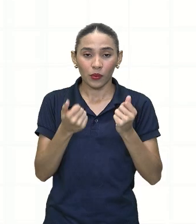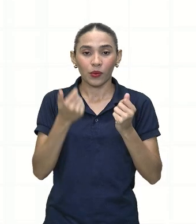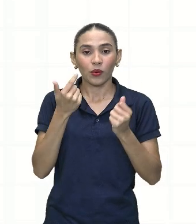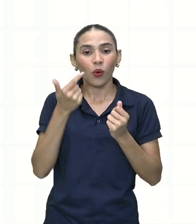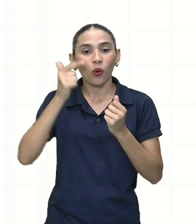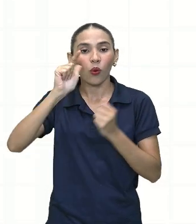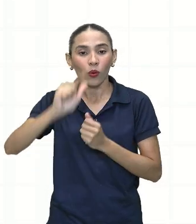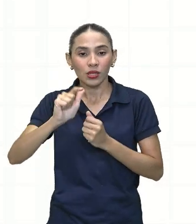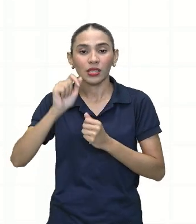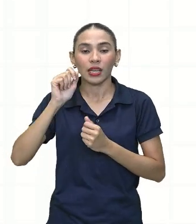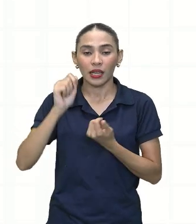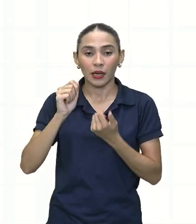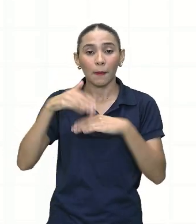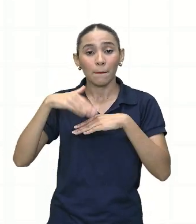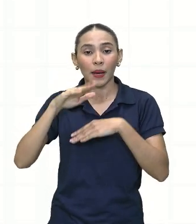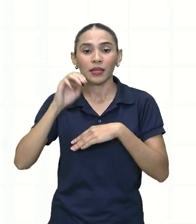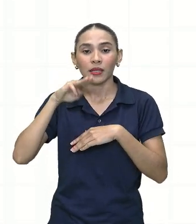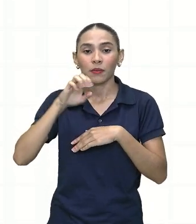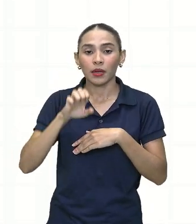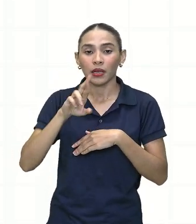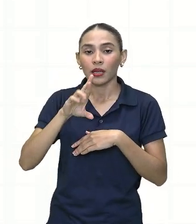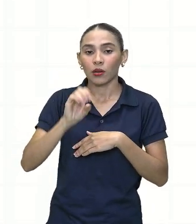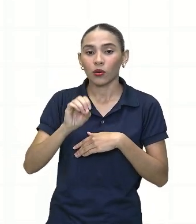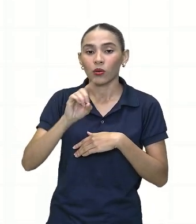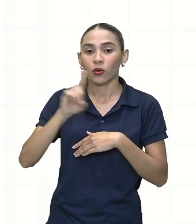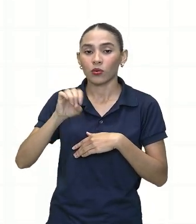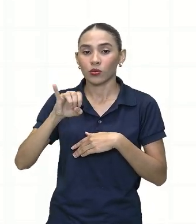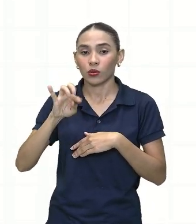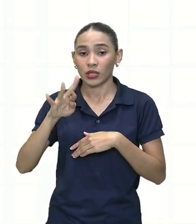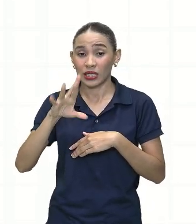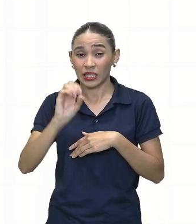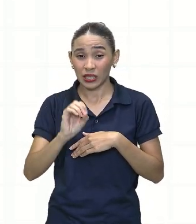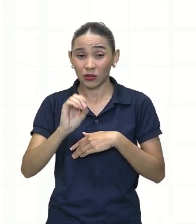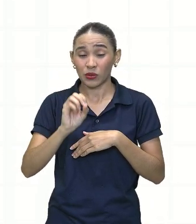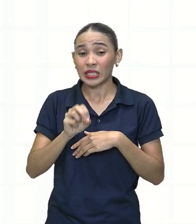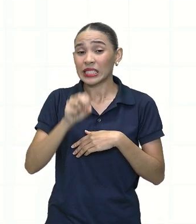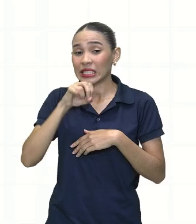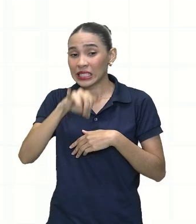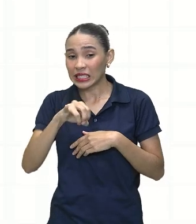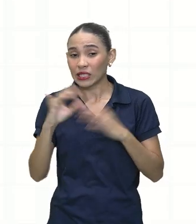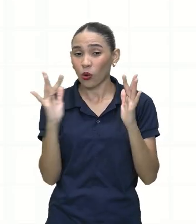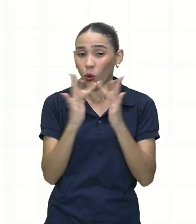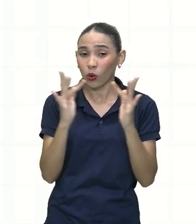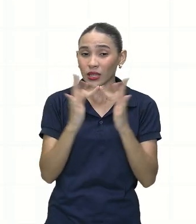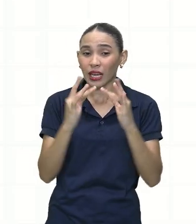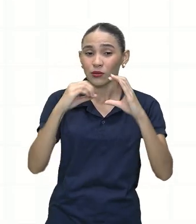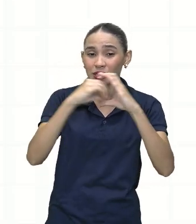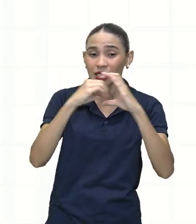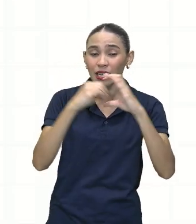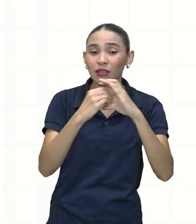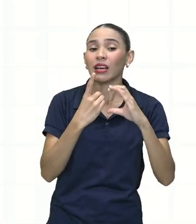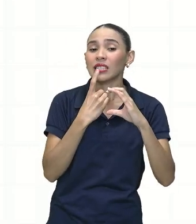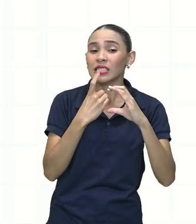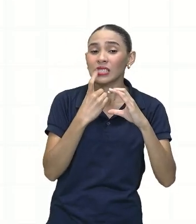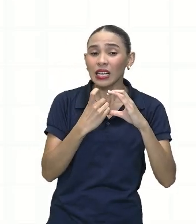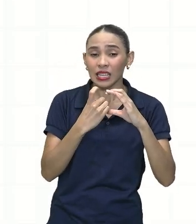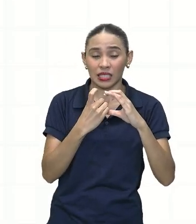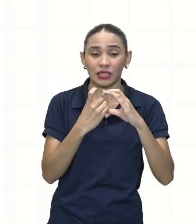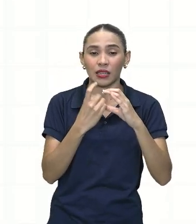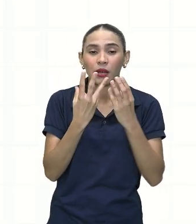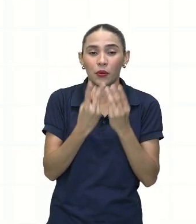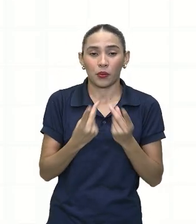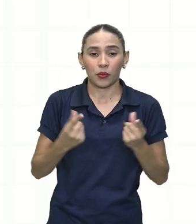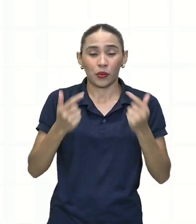novos merozoítos. E aí, quando destrói essas células do sangue, a pessoa fica pálida, né? Que é uma